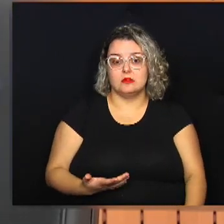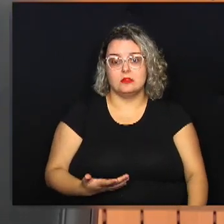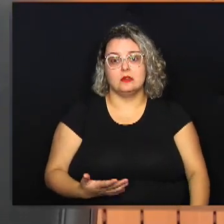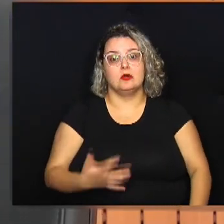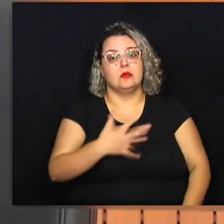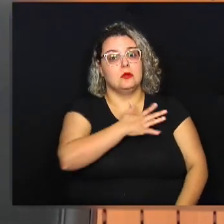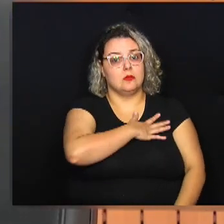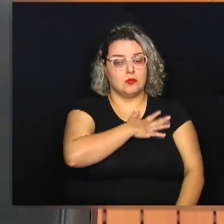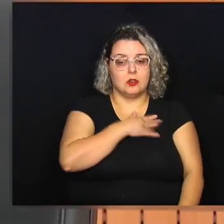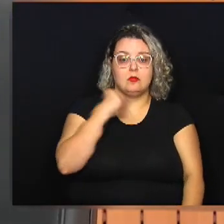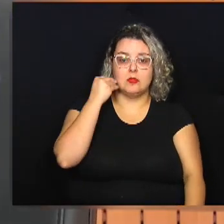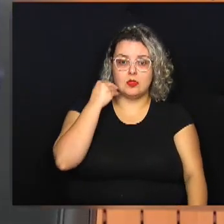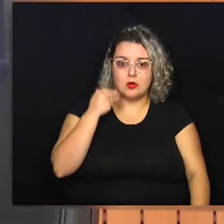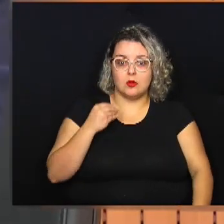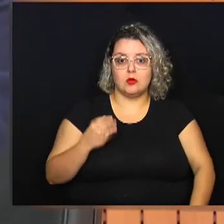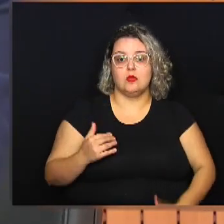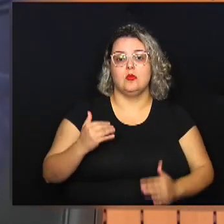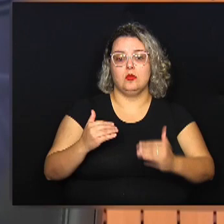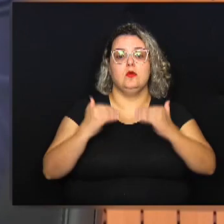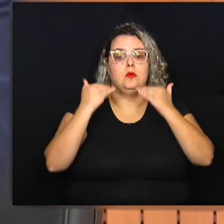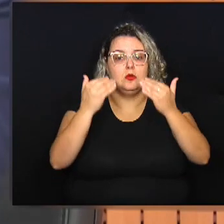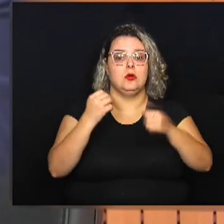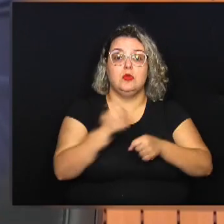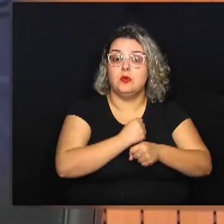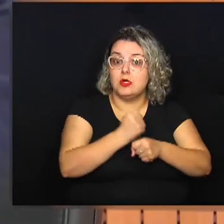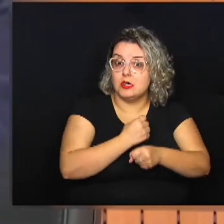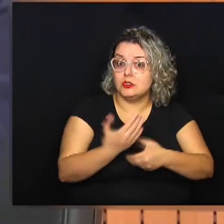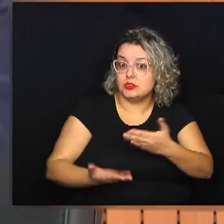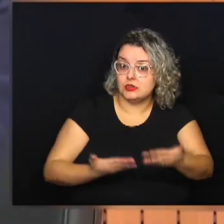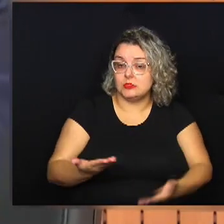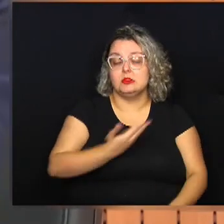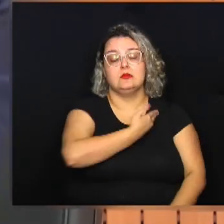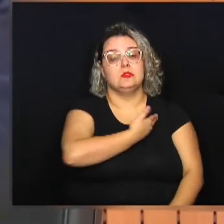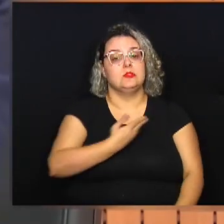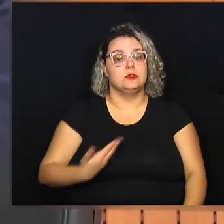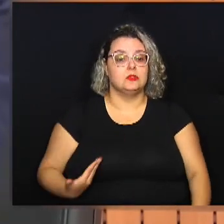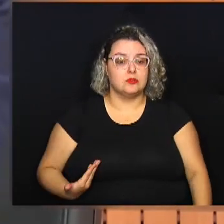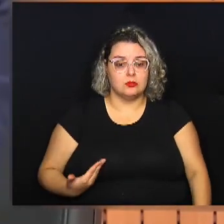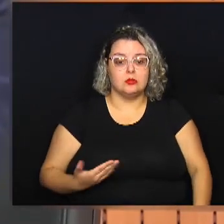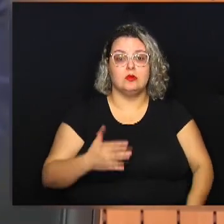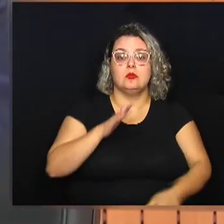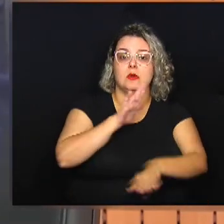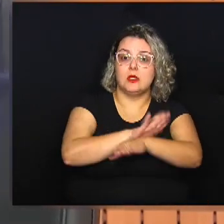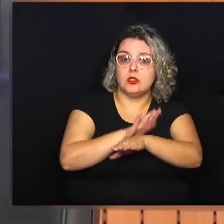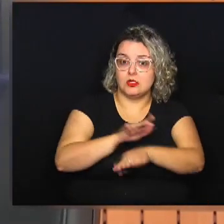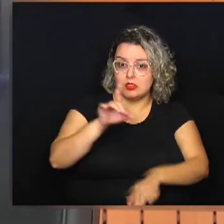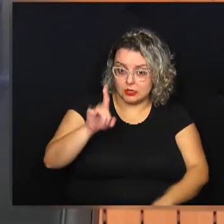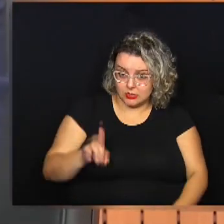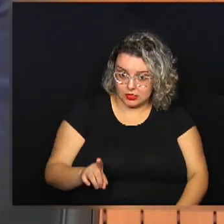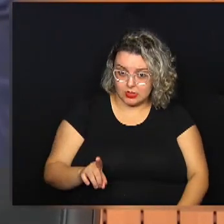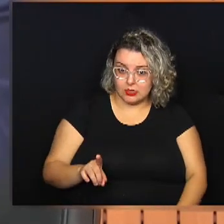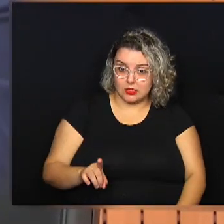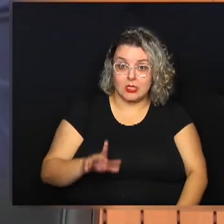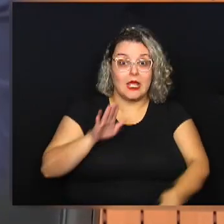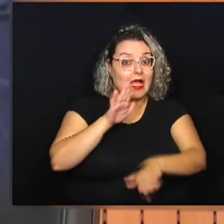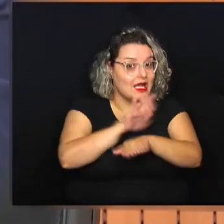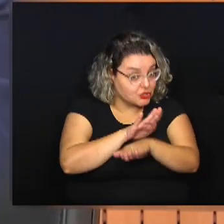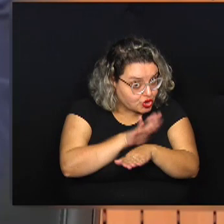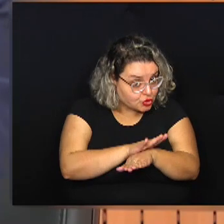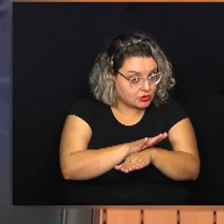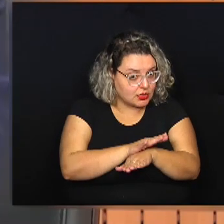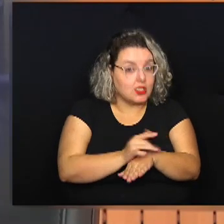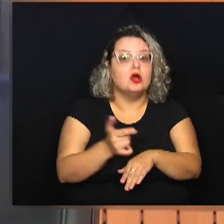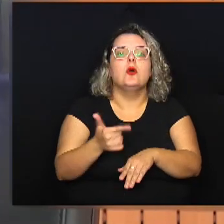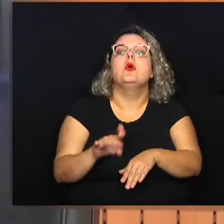mais experiente, um oficial superior com anos de serviço público, ele vai ajudar o diretor, e a palavra essa é ajudar, a palavra final